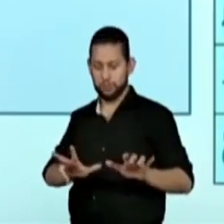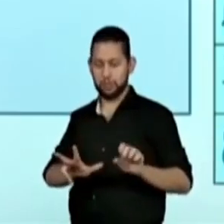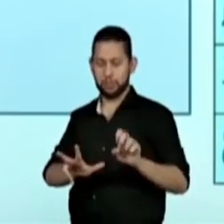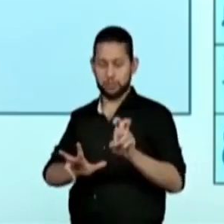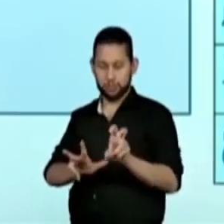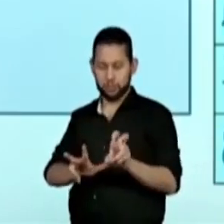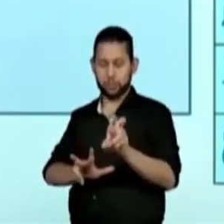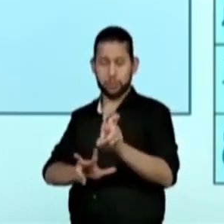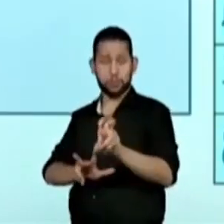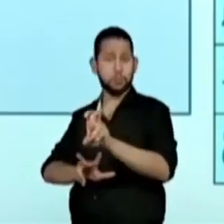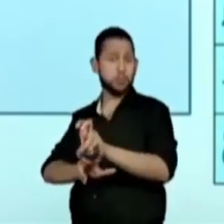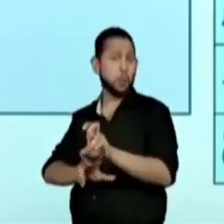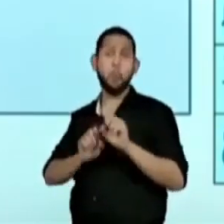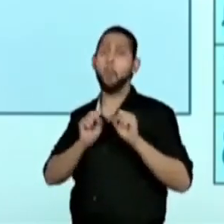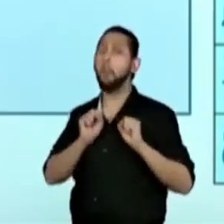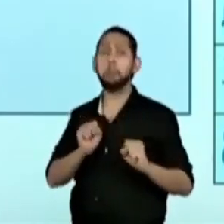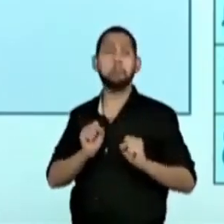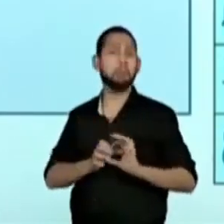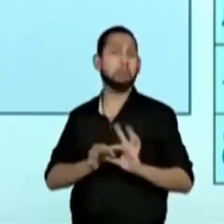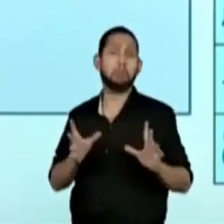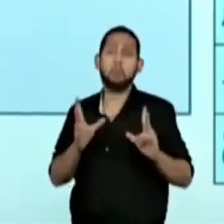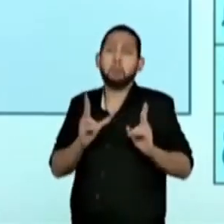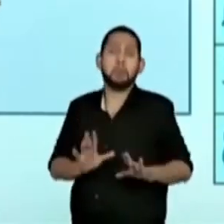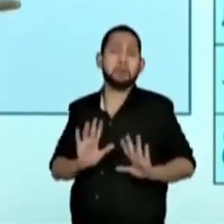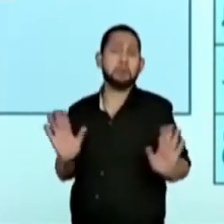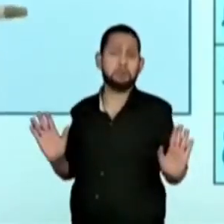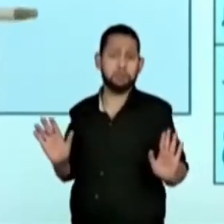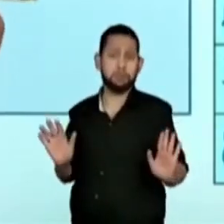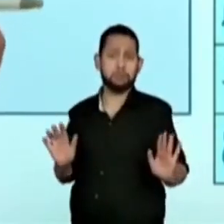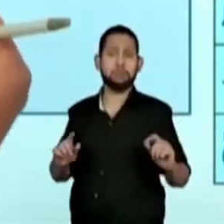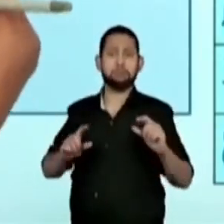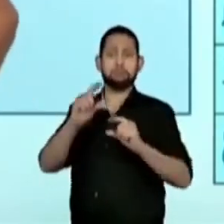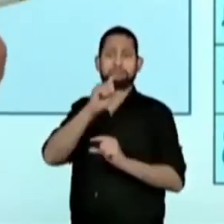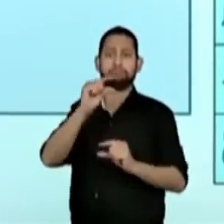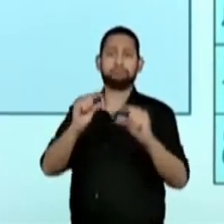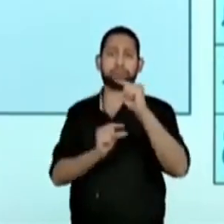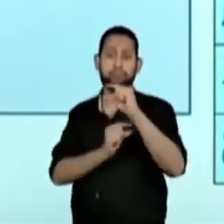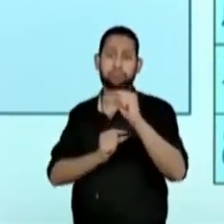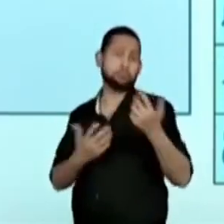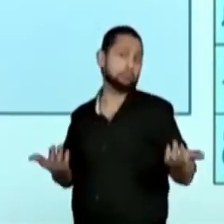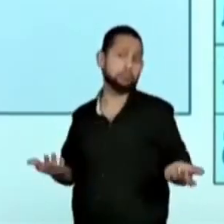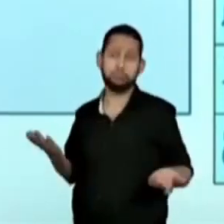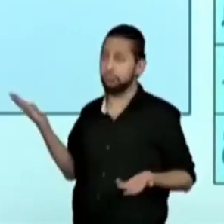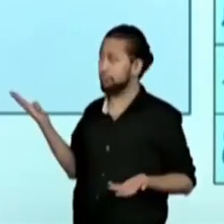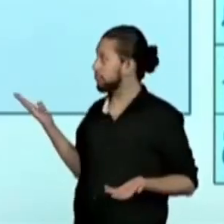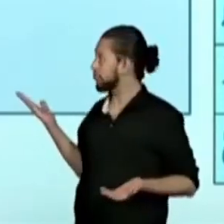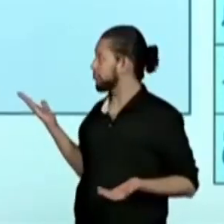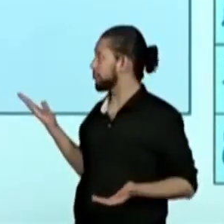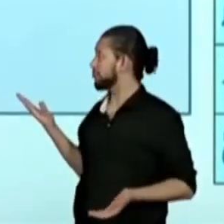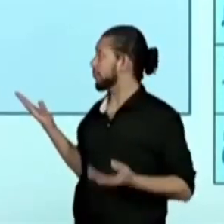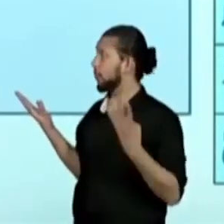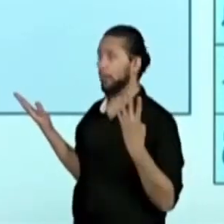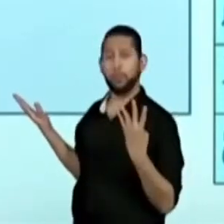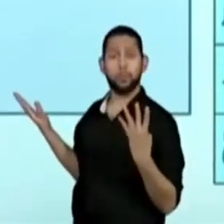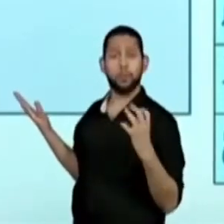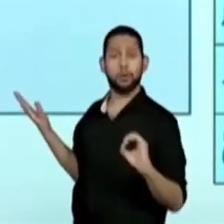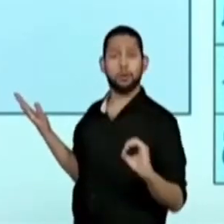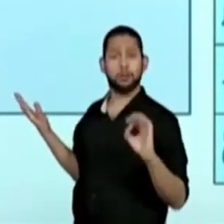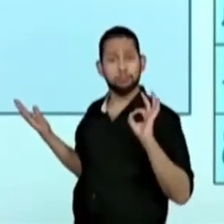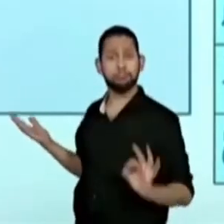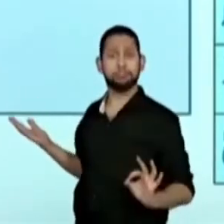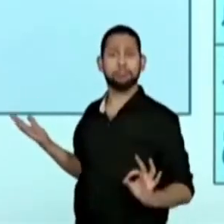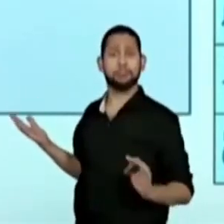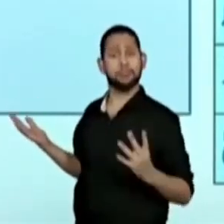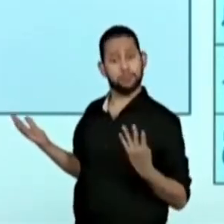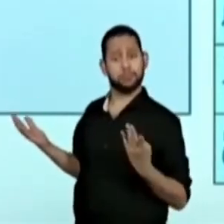8 vai ter o mesmo resultado que é o resultado 40 pessoal